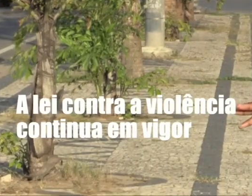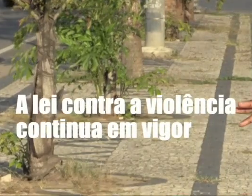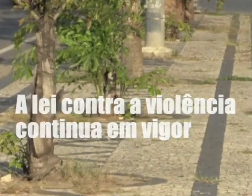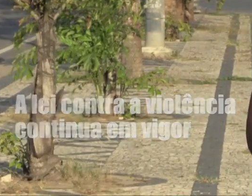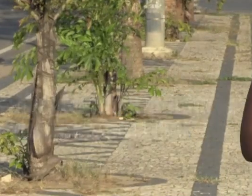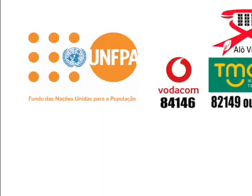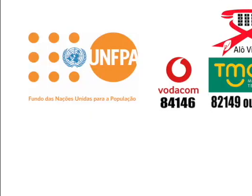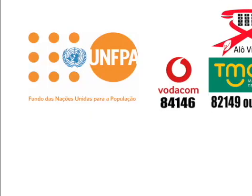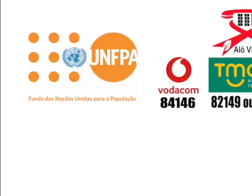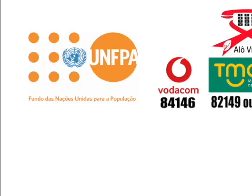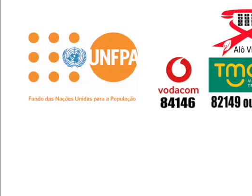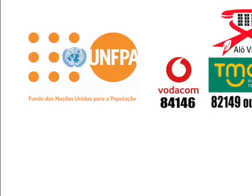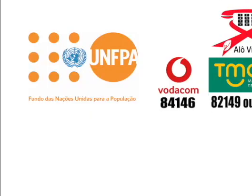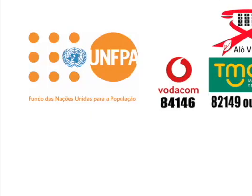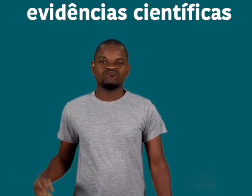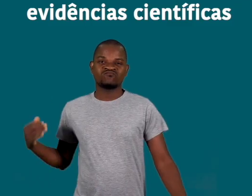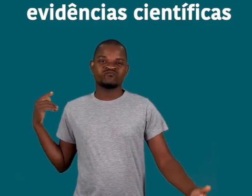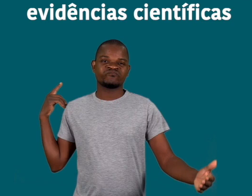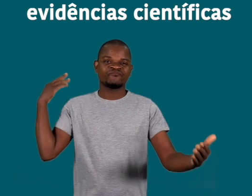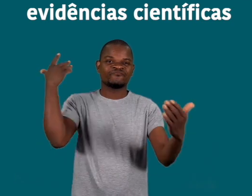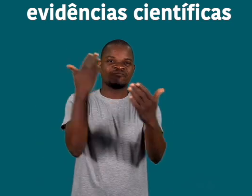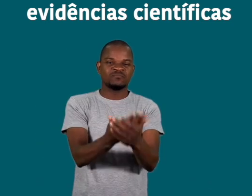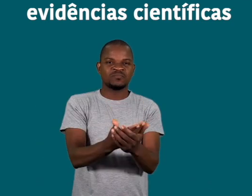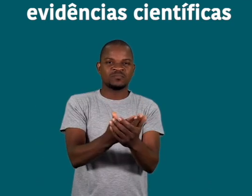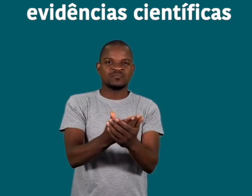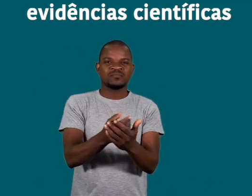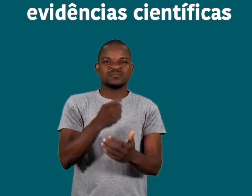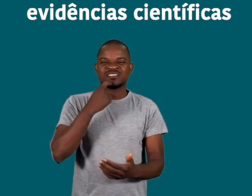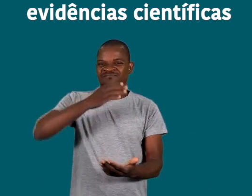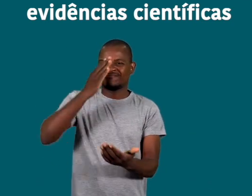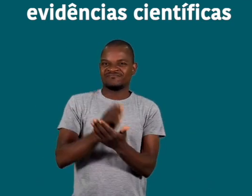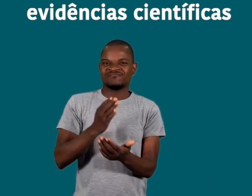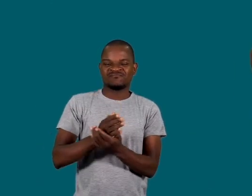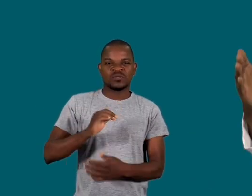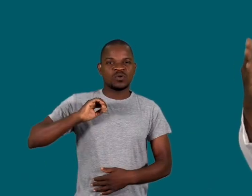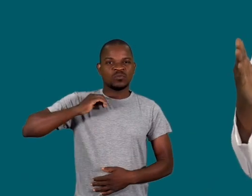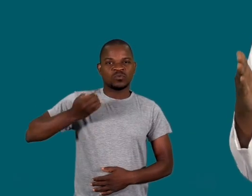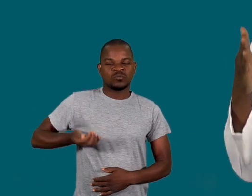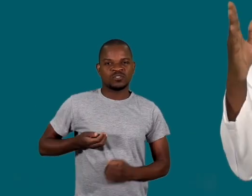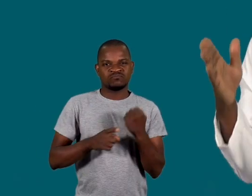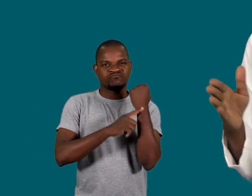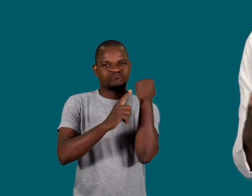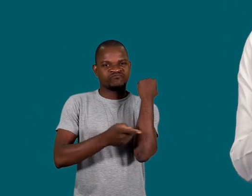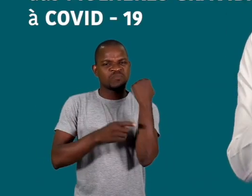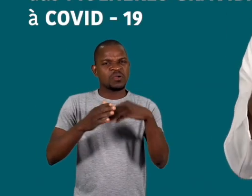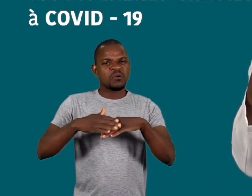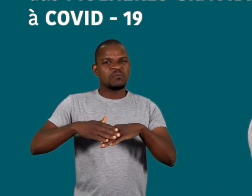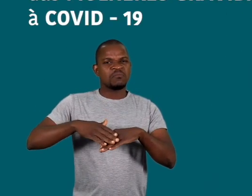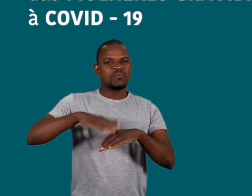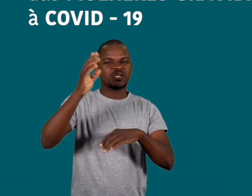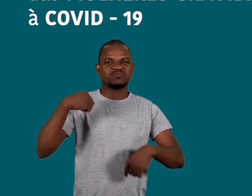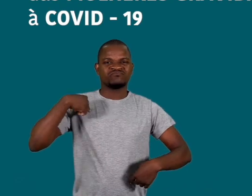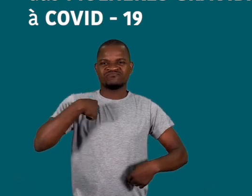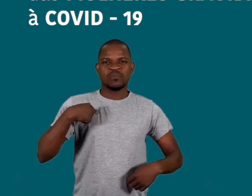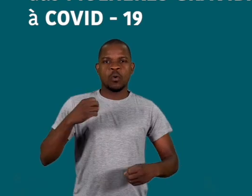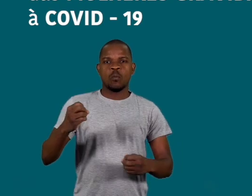-19. Até o momento, não existem evidências científicas sobre o aumento da sustentabilidade das